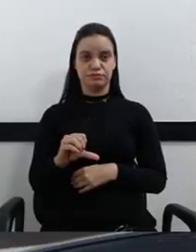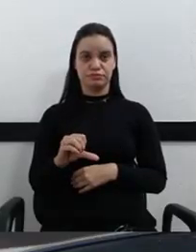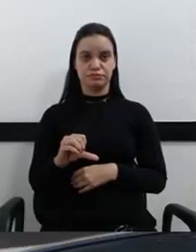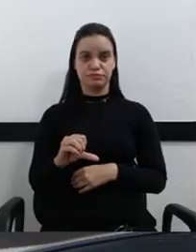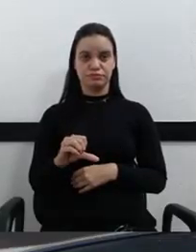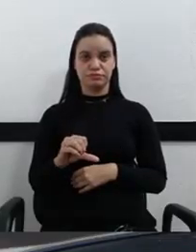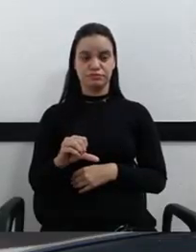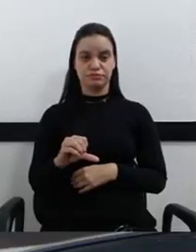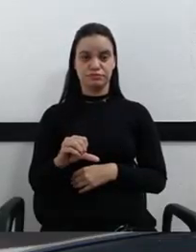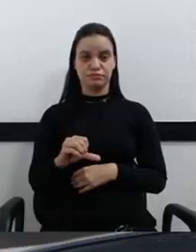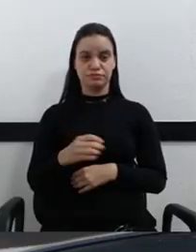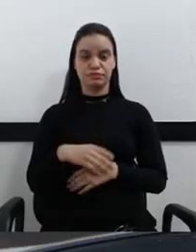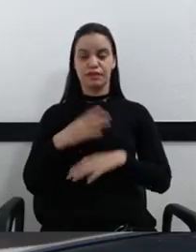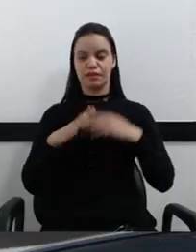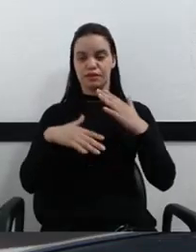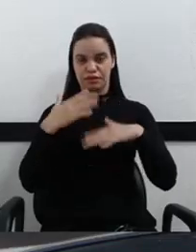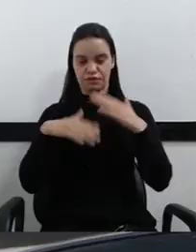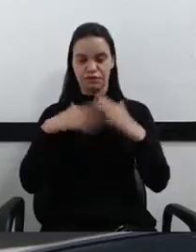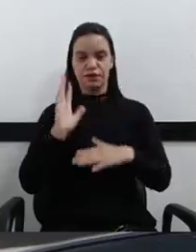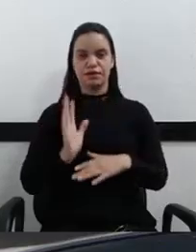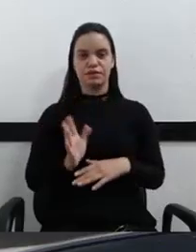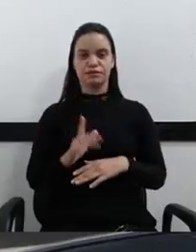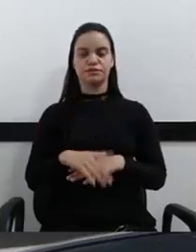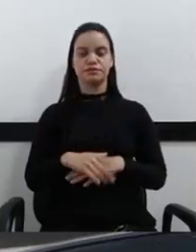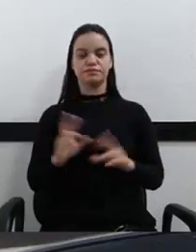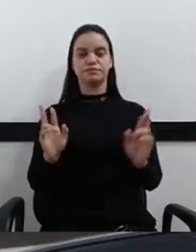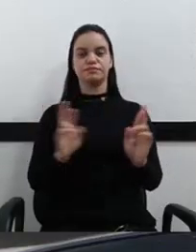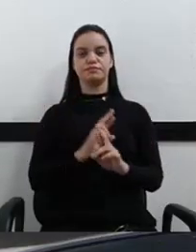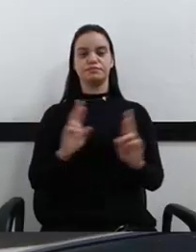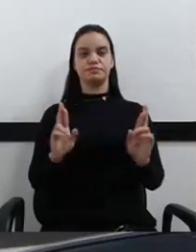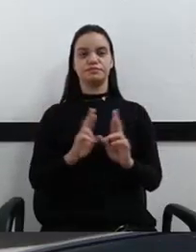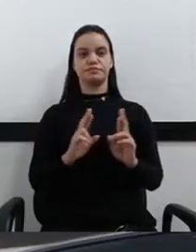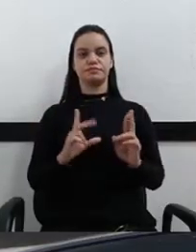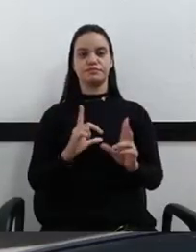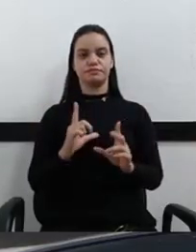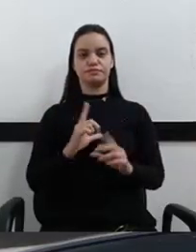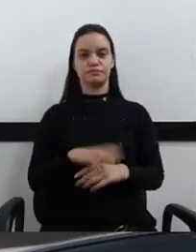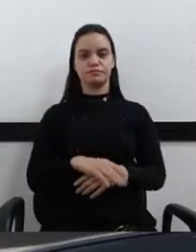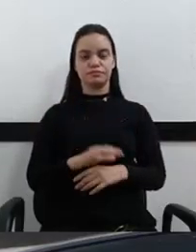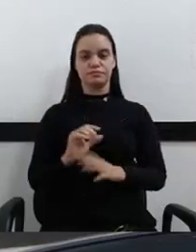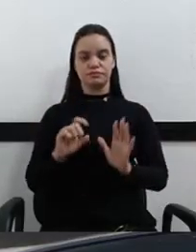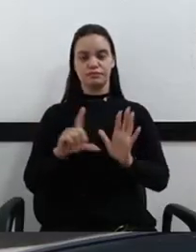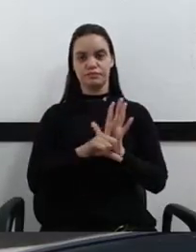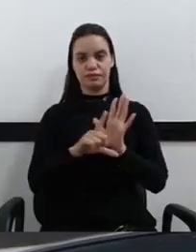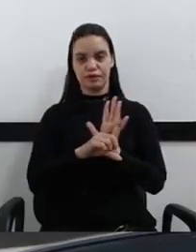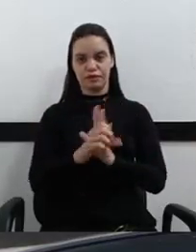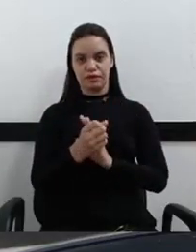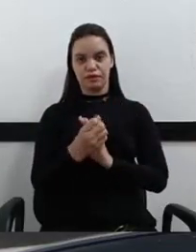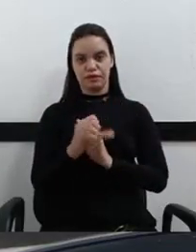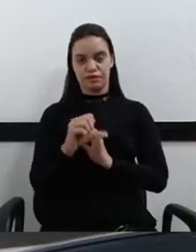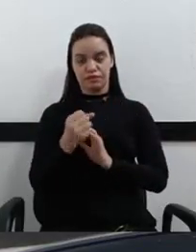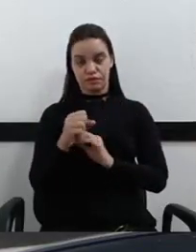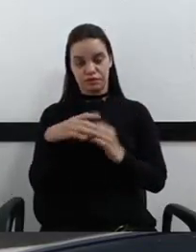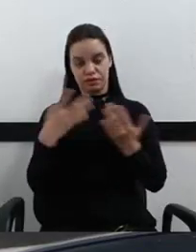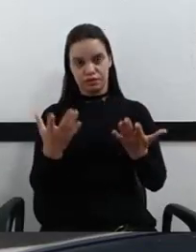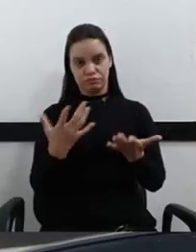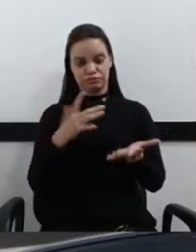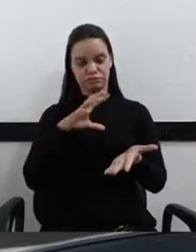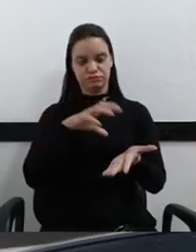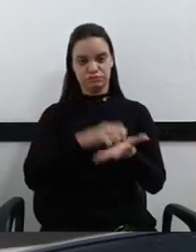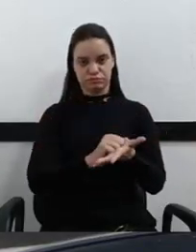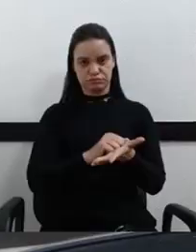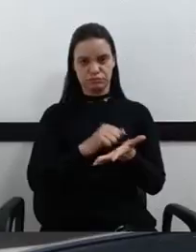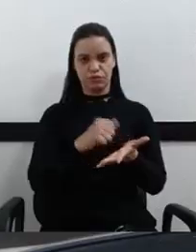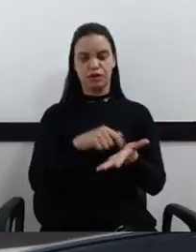atividades desenvolvidas, especificou o que foi feito em relação a cada atribuição previsto pela Lei Complementar Estadual 988. Assim, ante o preenchimento dos